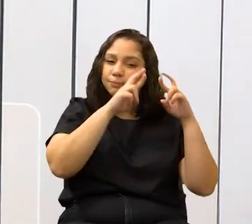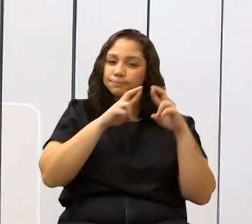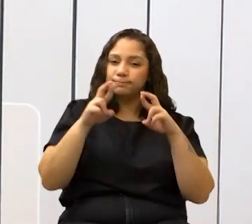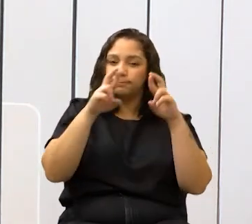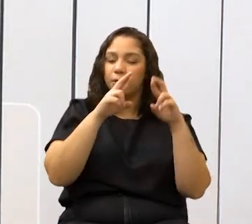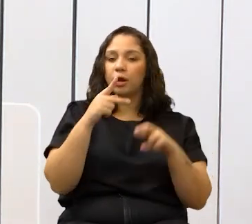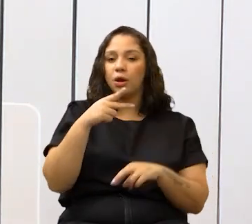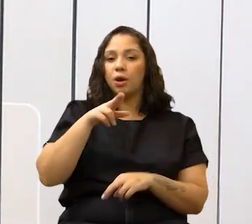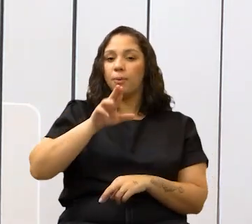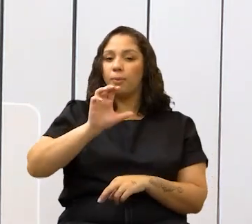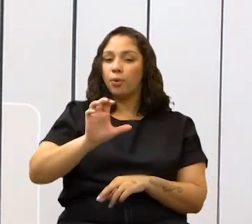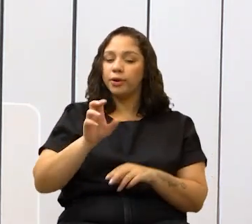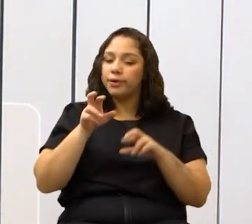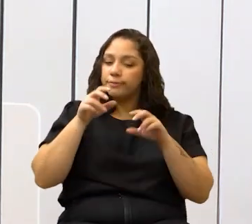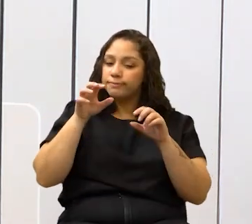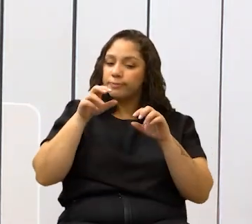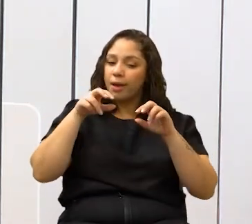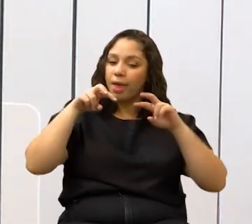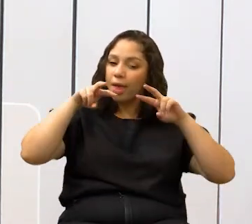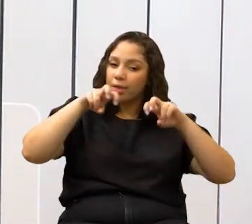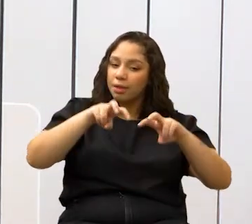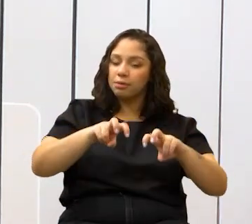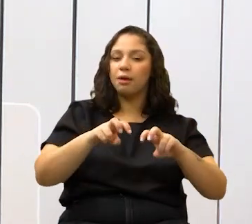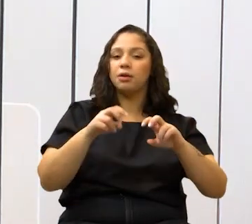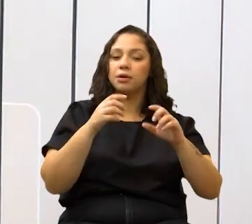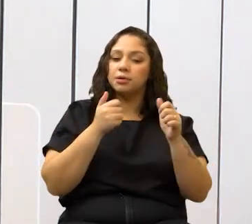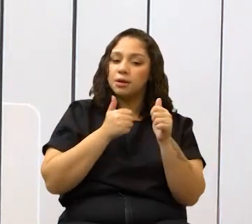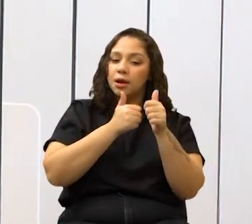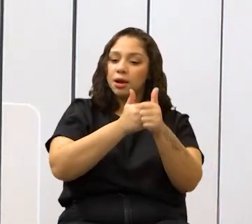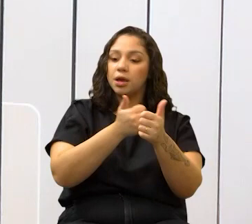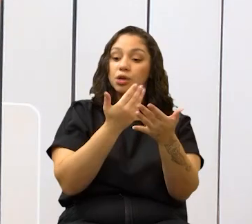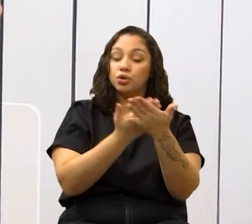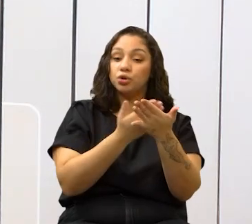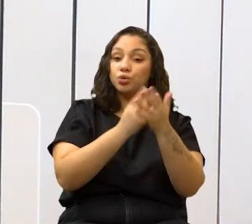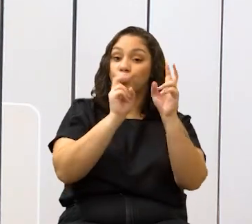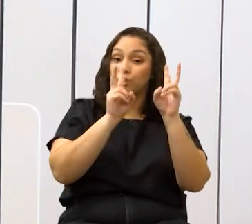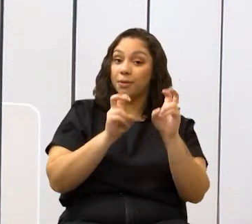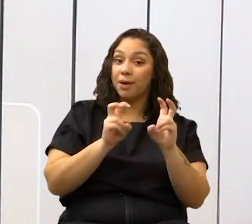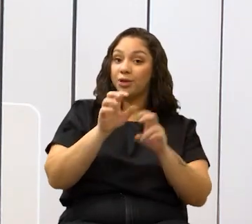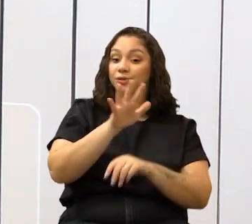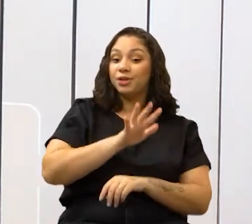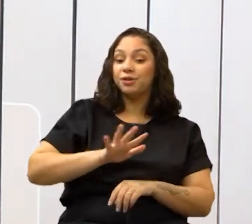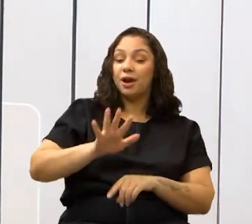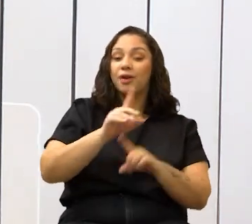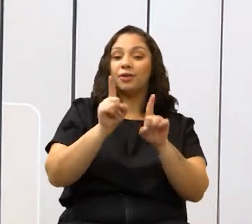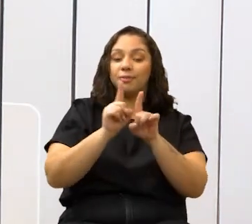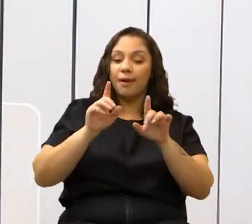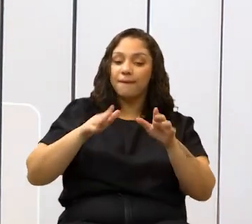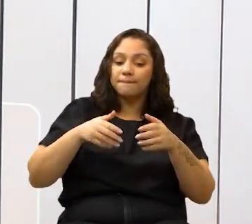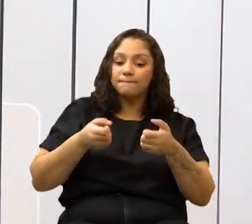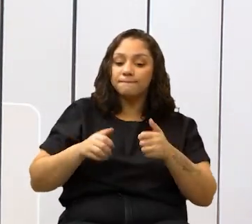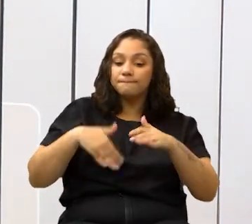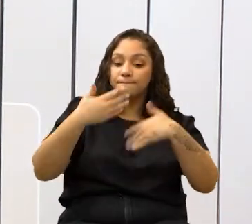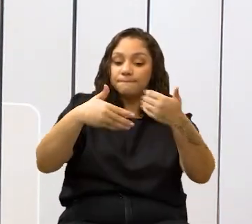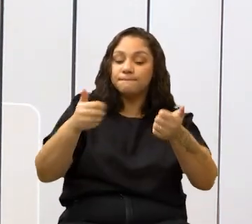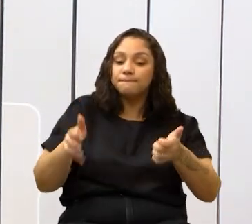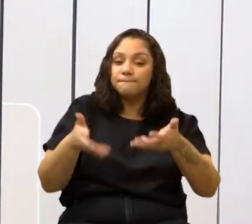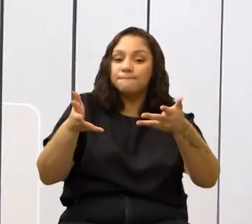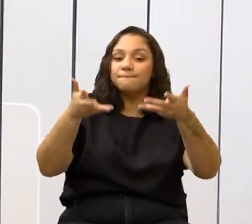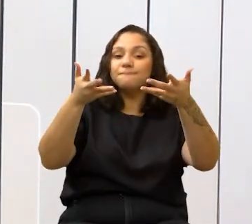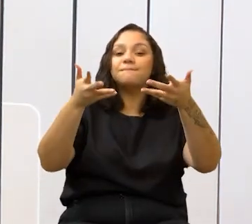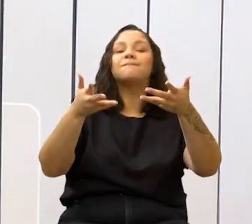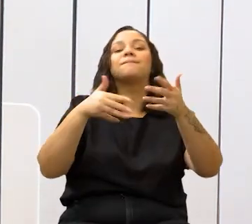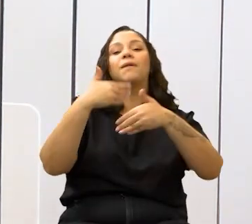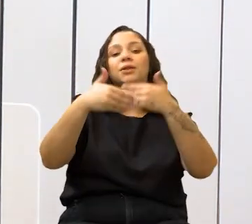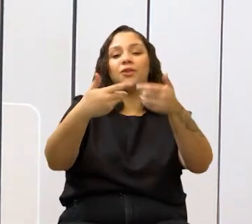Campinas acompanha, analisa e divulga estudos temáticos regionais e promove a discussão sobre